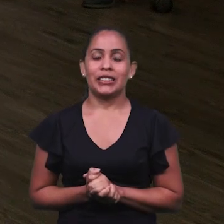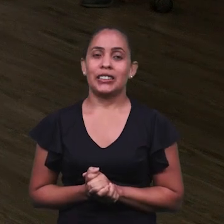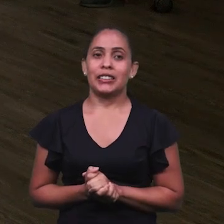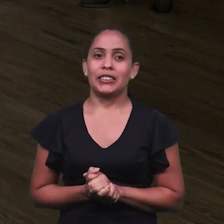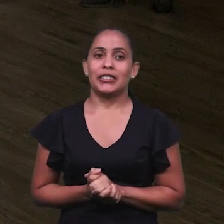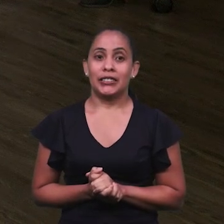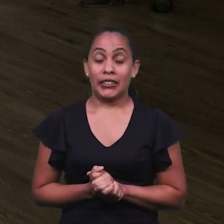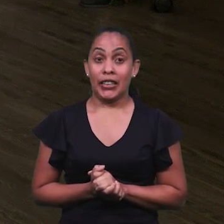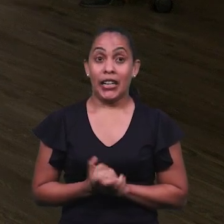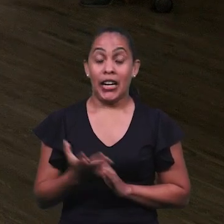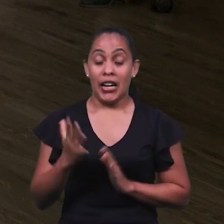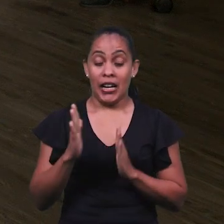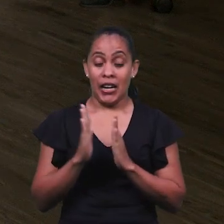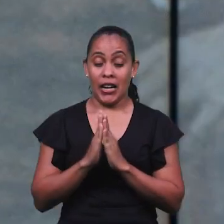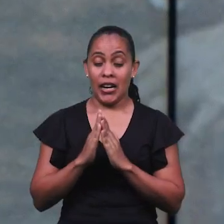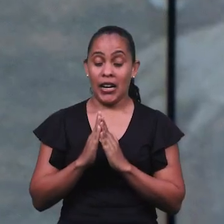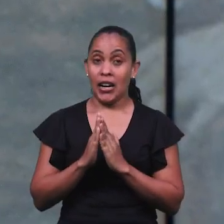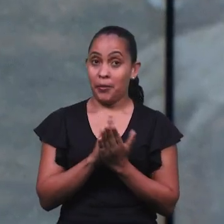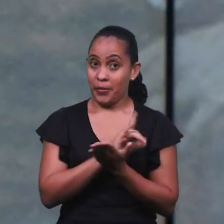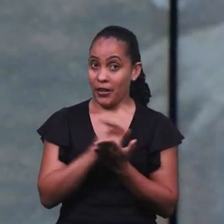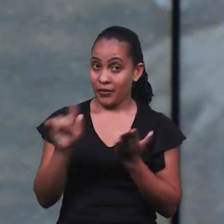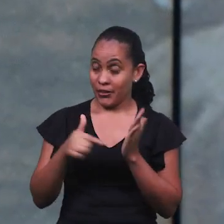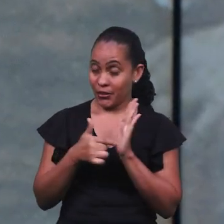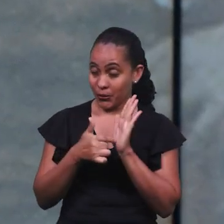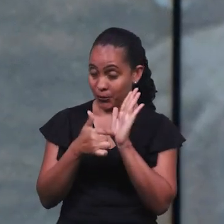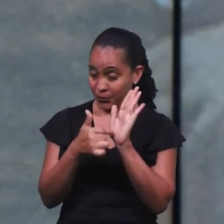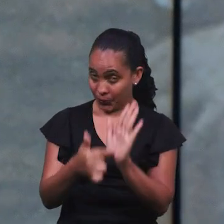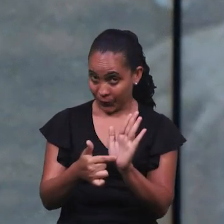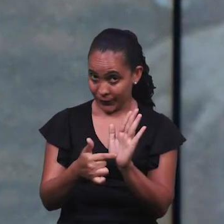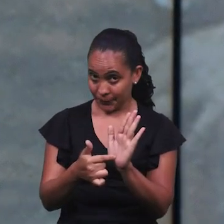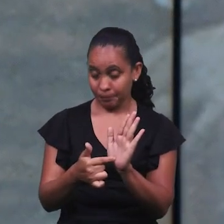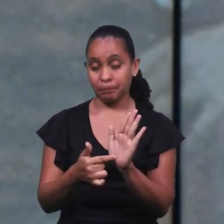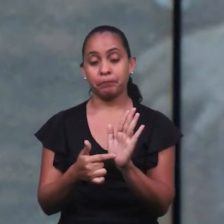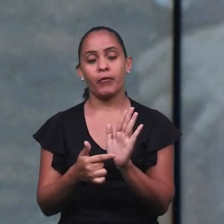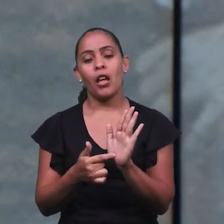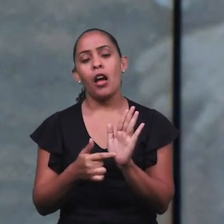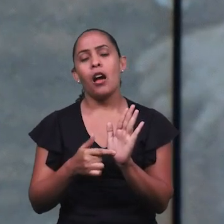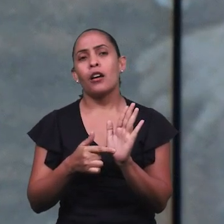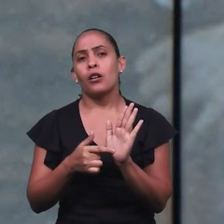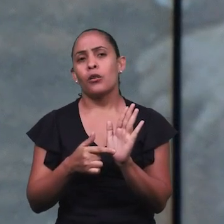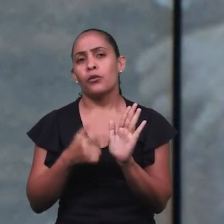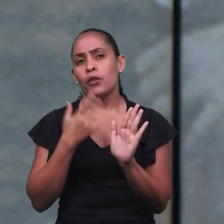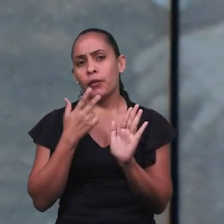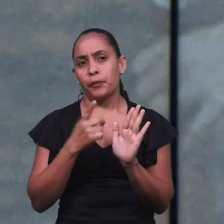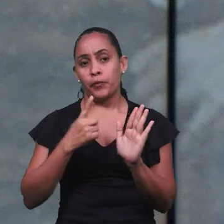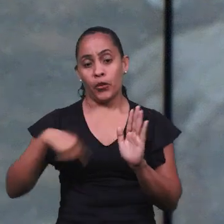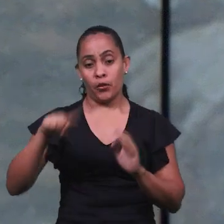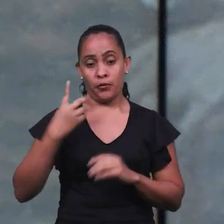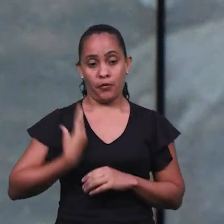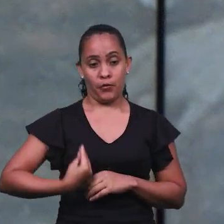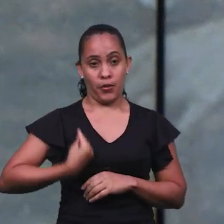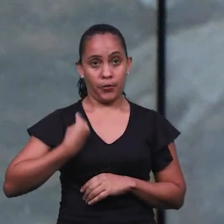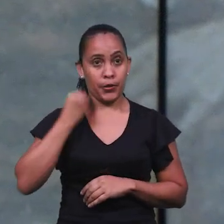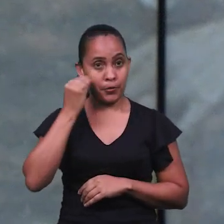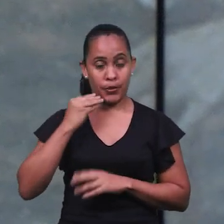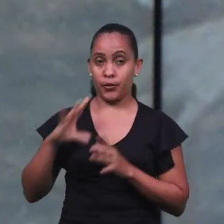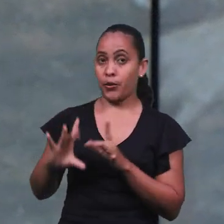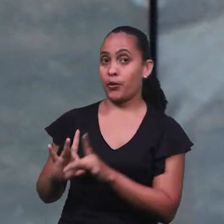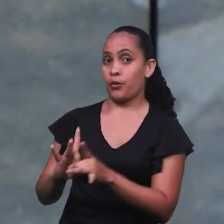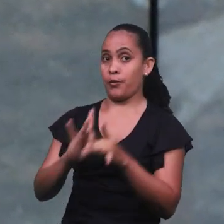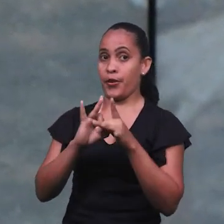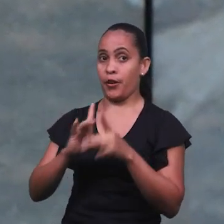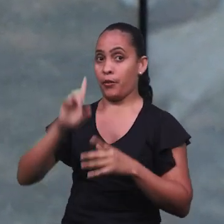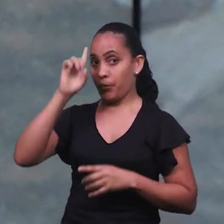nenhum momento a palavra de Deus diz que ao vivermos uma experiência de comunhão com o